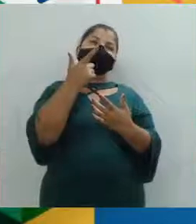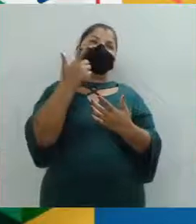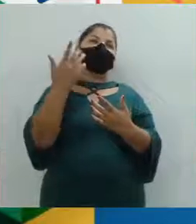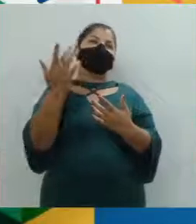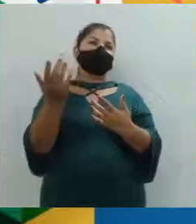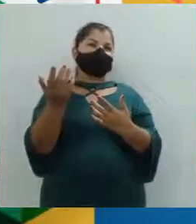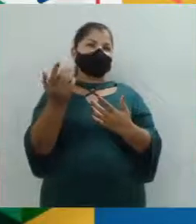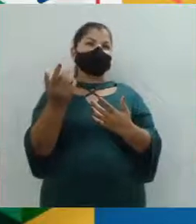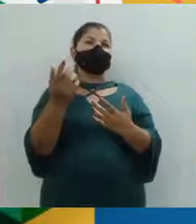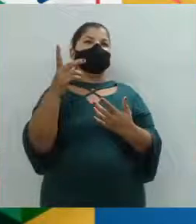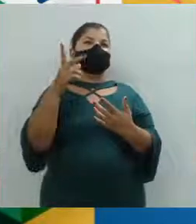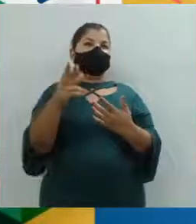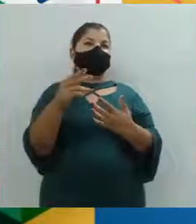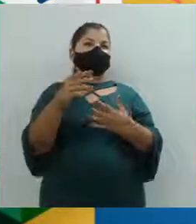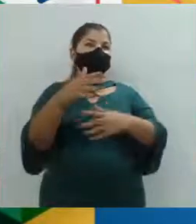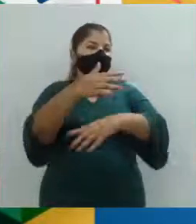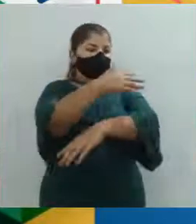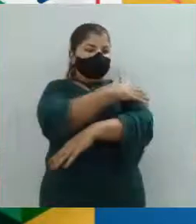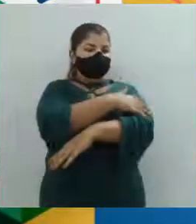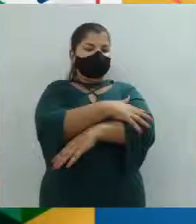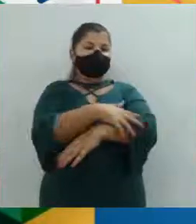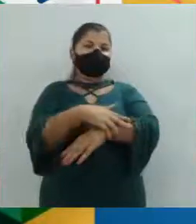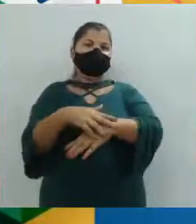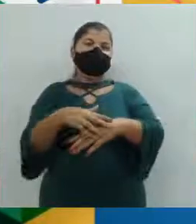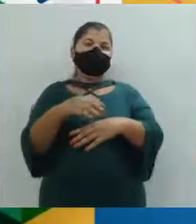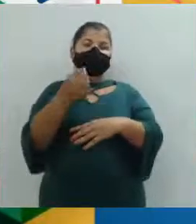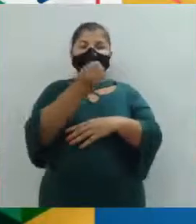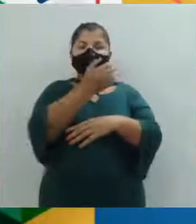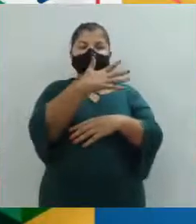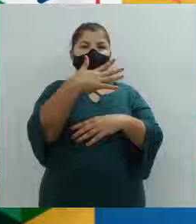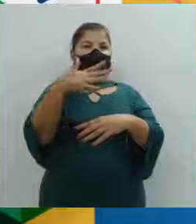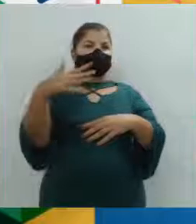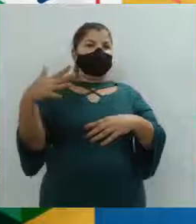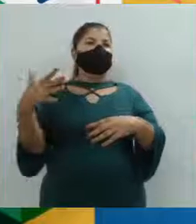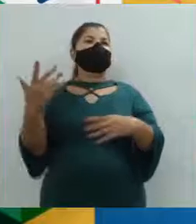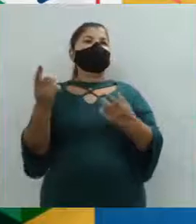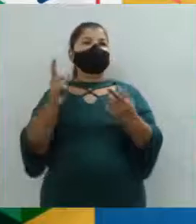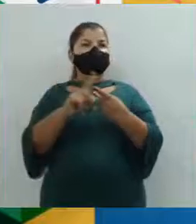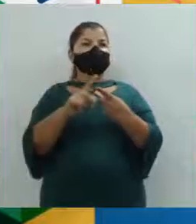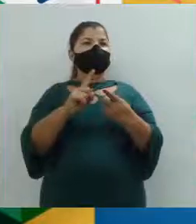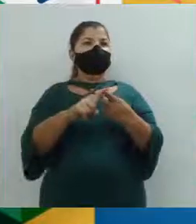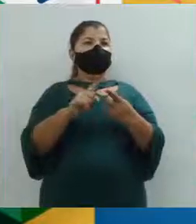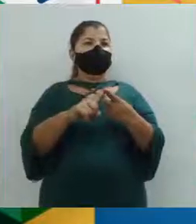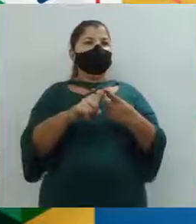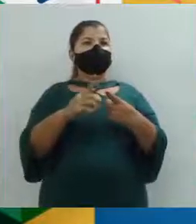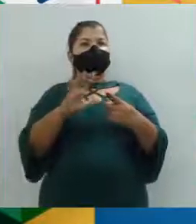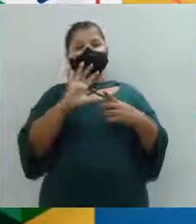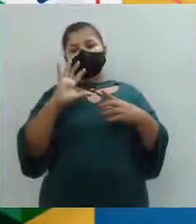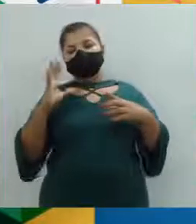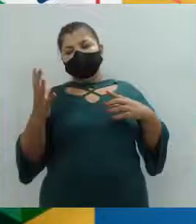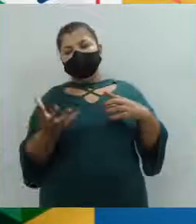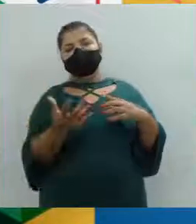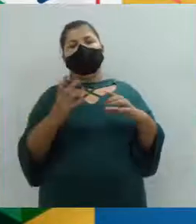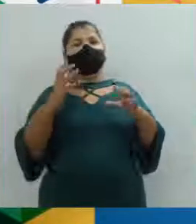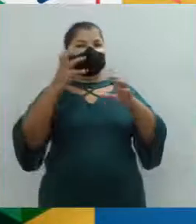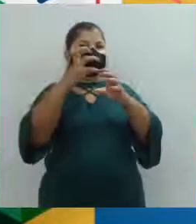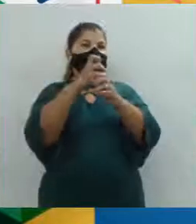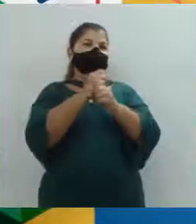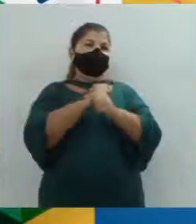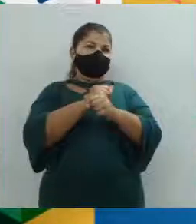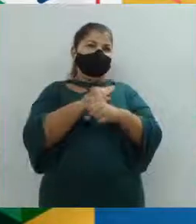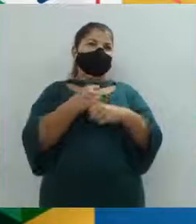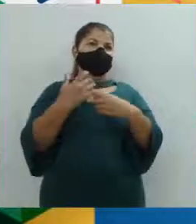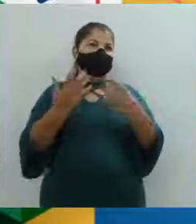também o braço que está erguido lá, está iluminado também. E ao redor você vê tudo escuro. Então